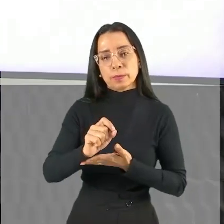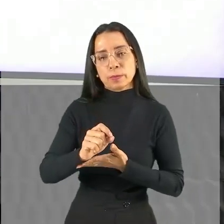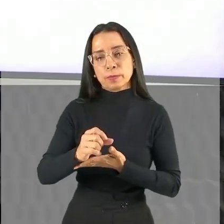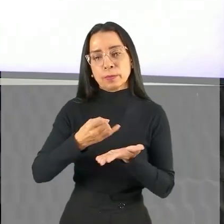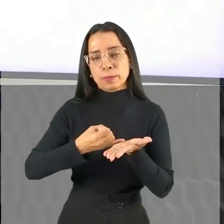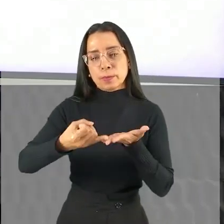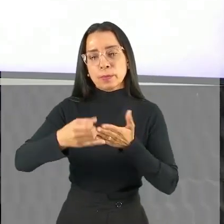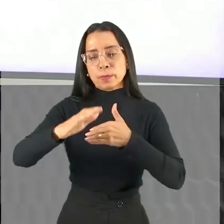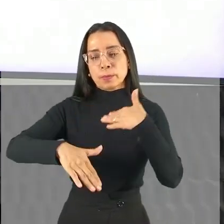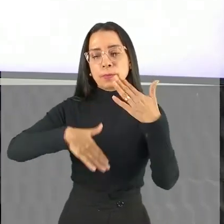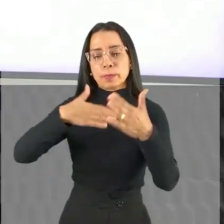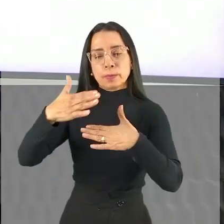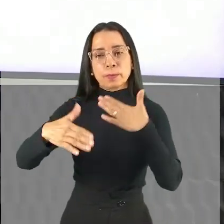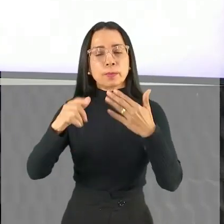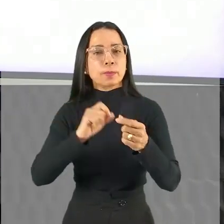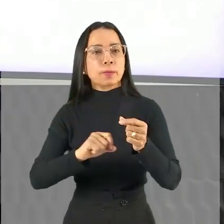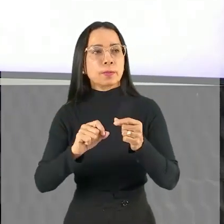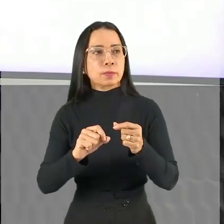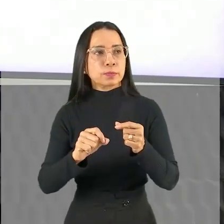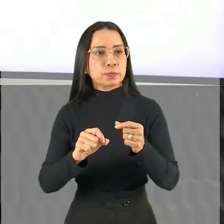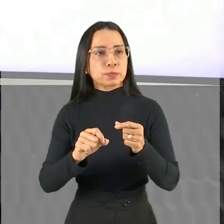um processo, né, de